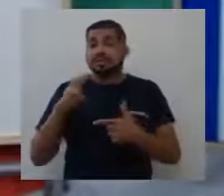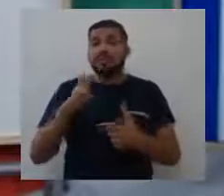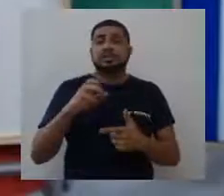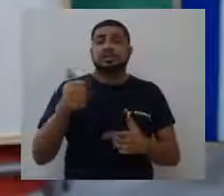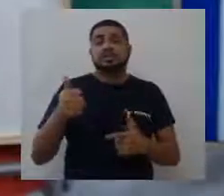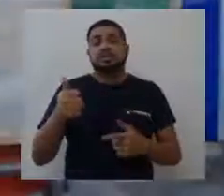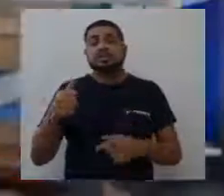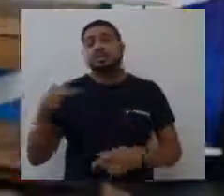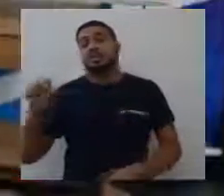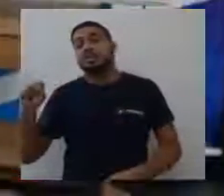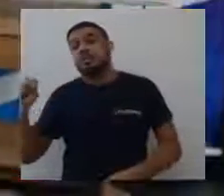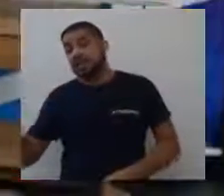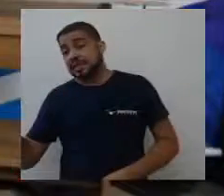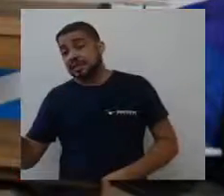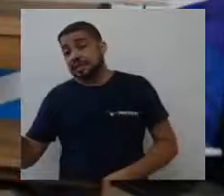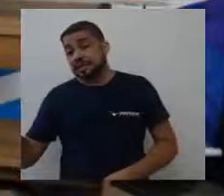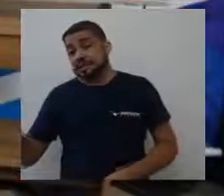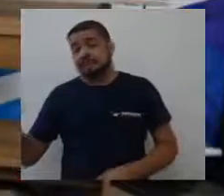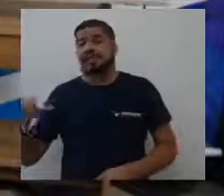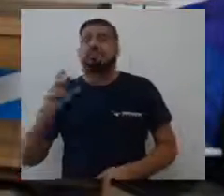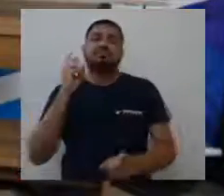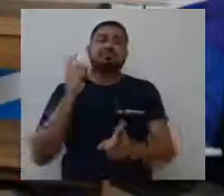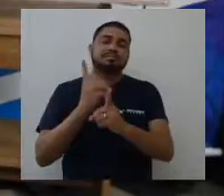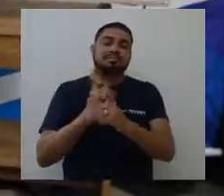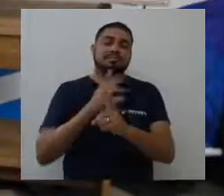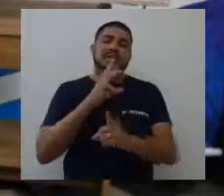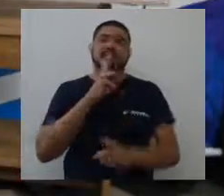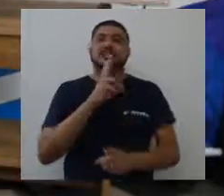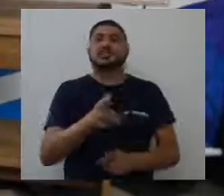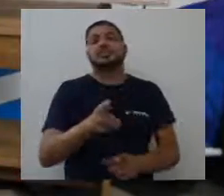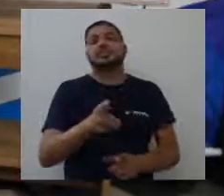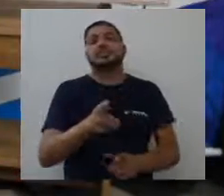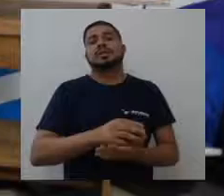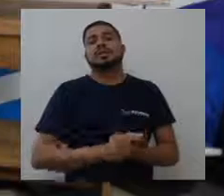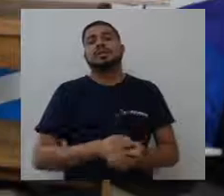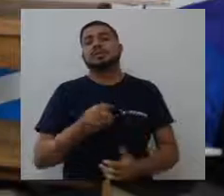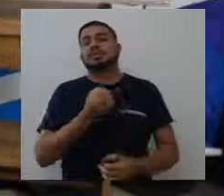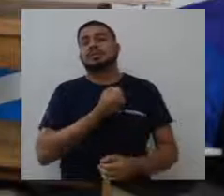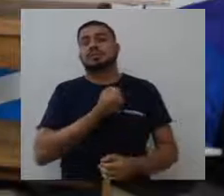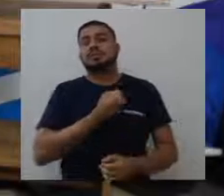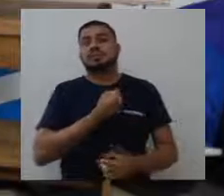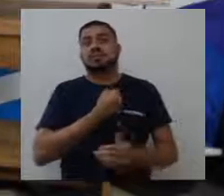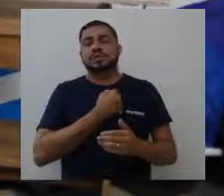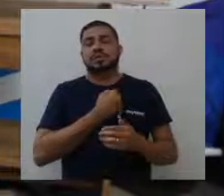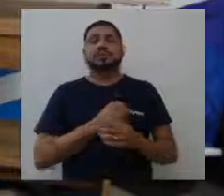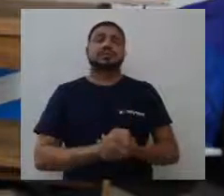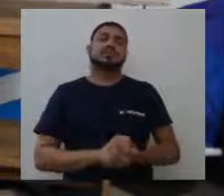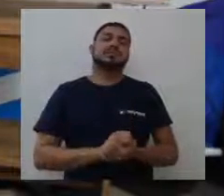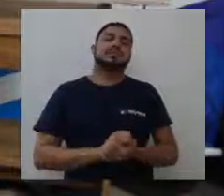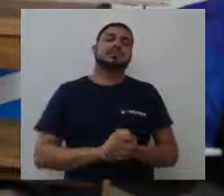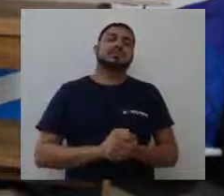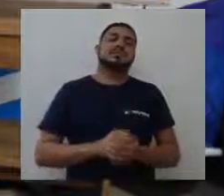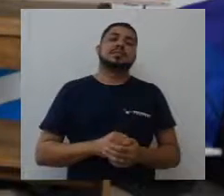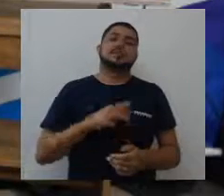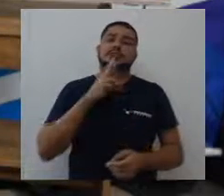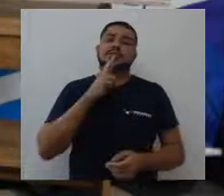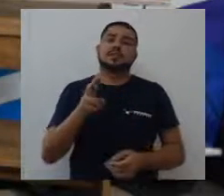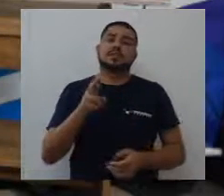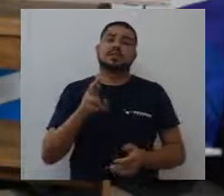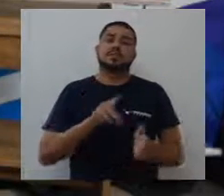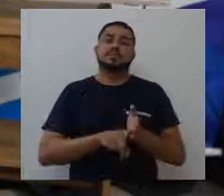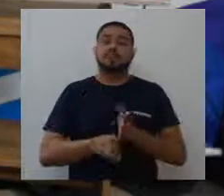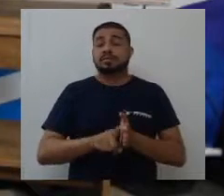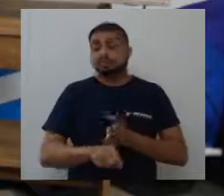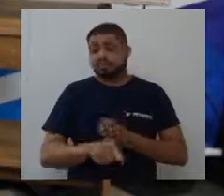80, tu vai encontrar o resultado no número decimal, tá? que vai indicar o resultado da tua